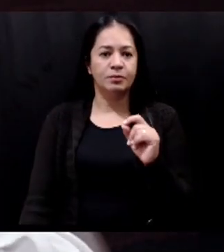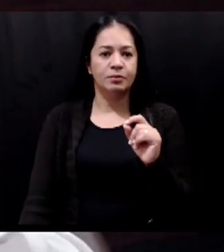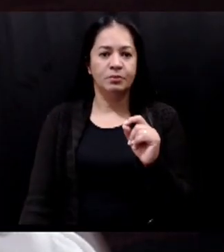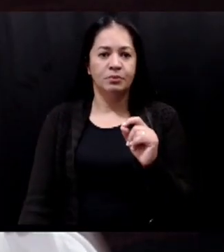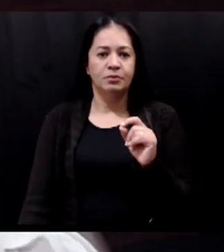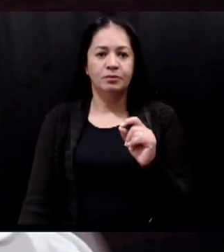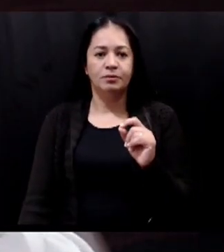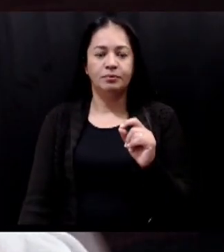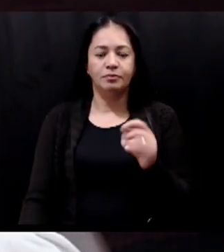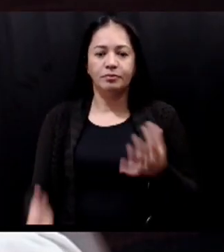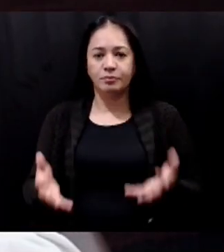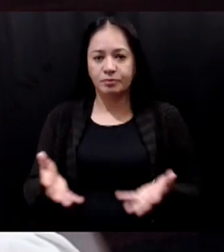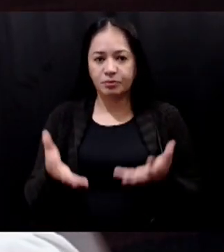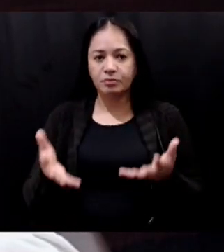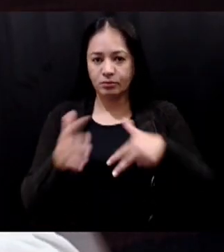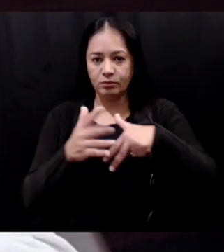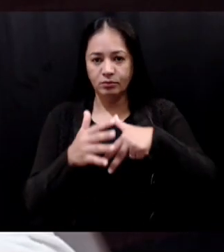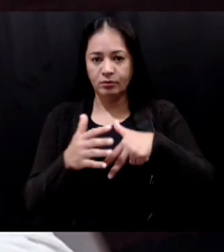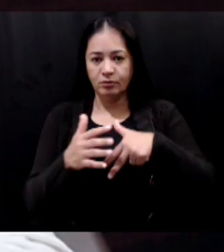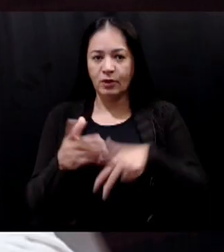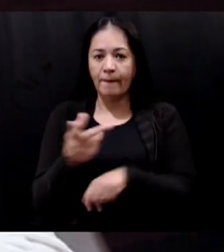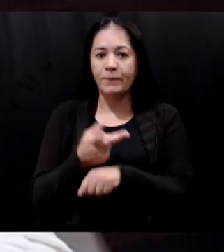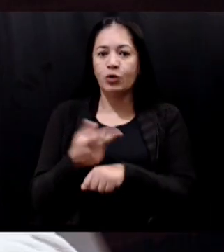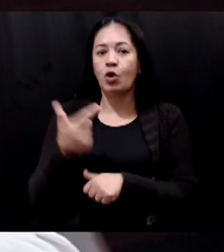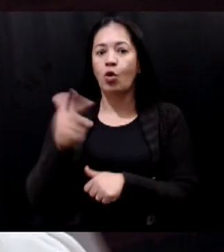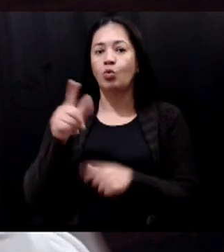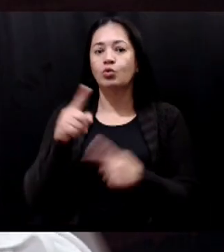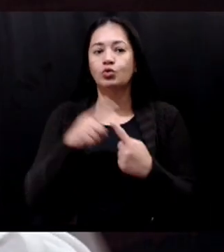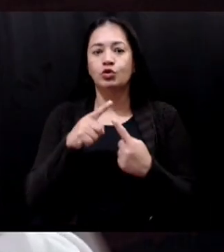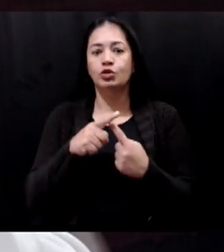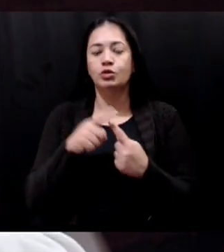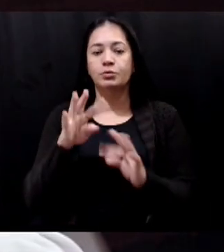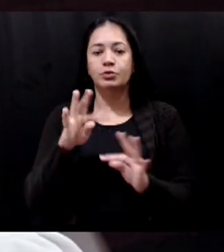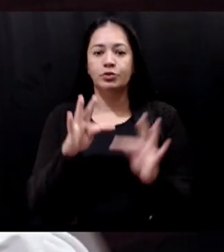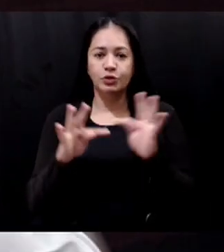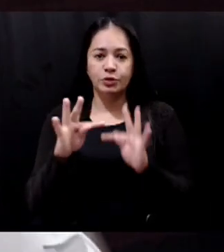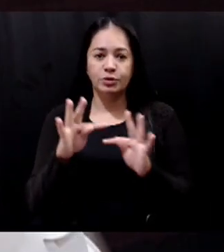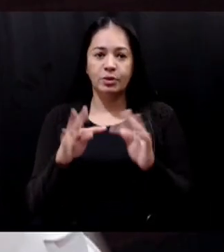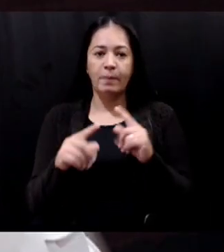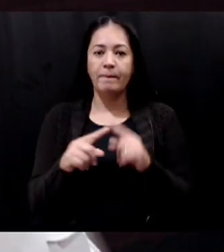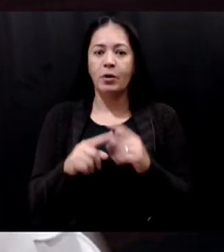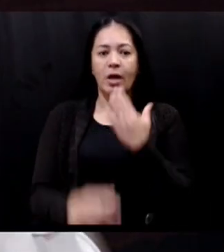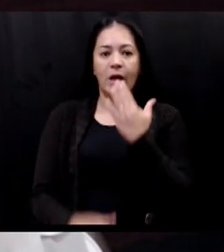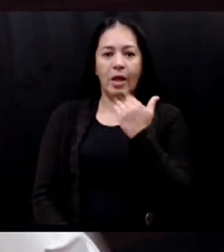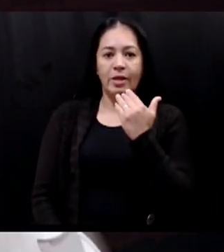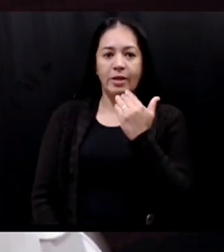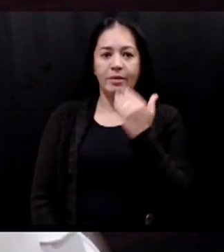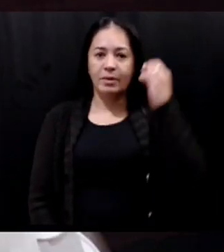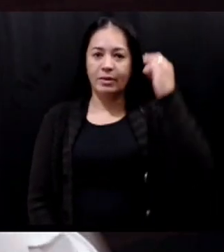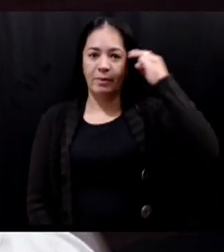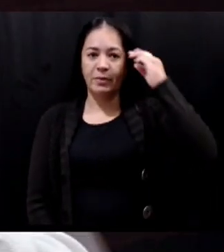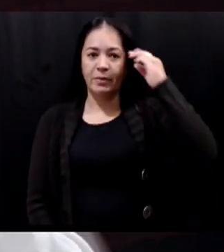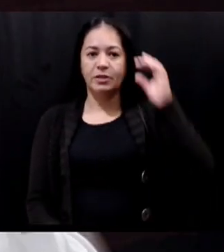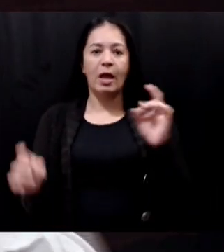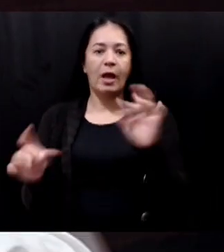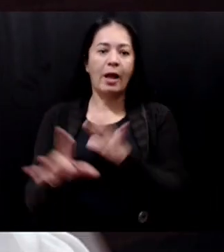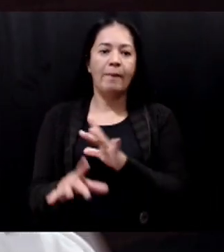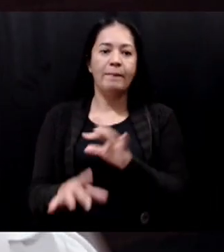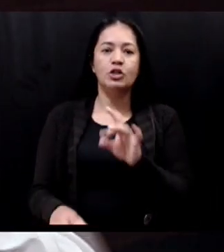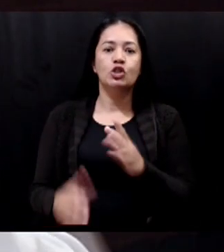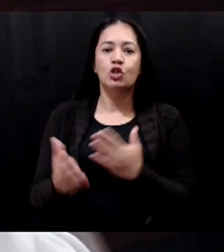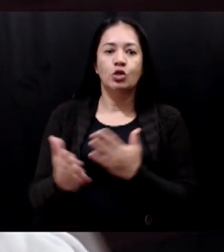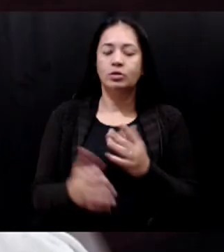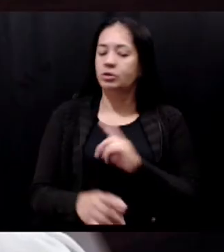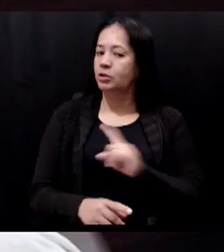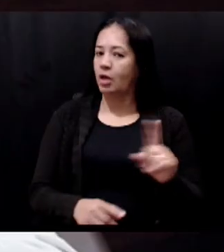incentivar o paciente também a buscar outros tipos de terapias, né? Porque a alimentação mental ela não termina simplesmente com um tratamento, ela vai ter que ser uma